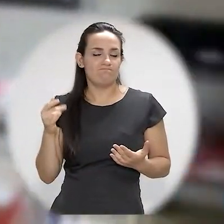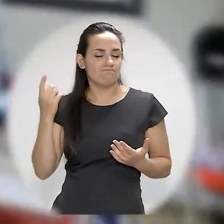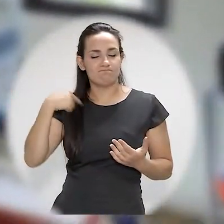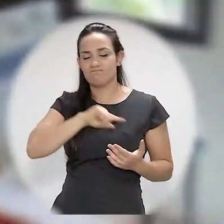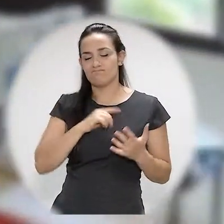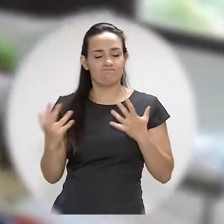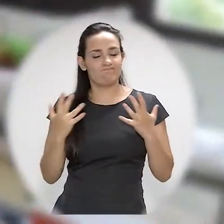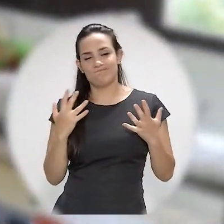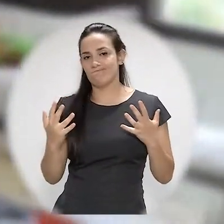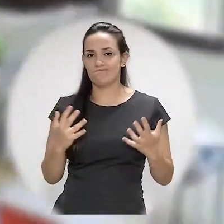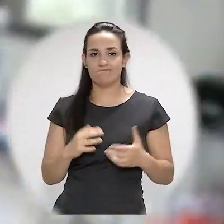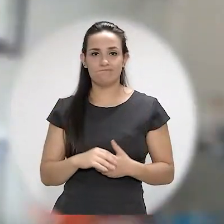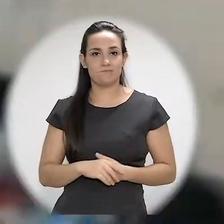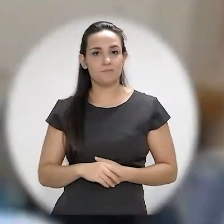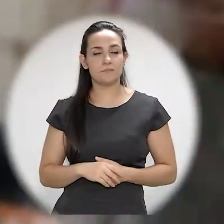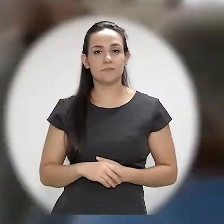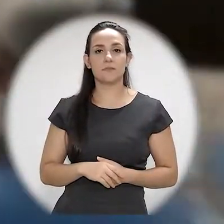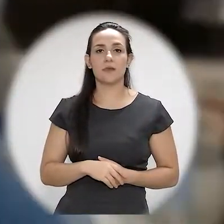tudo isso.